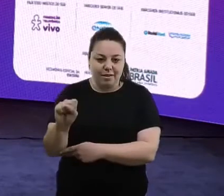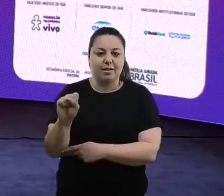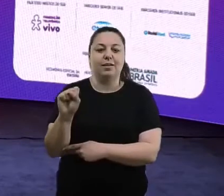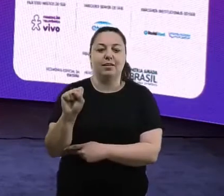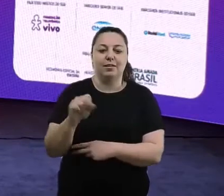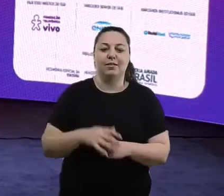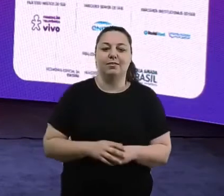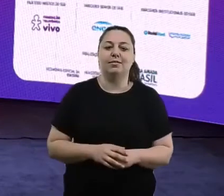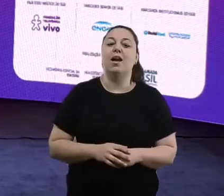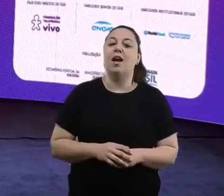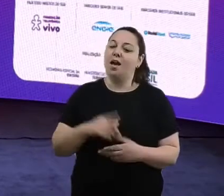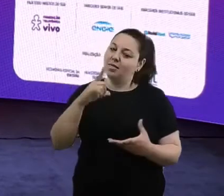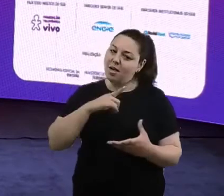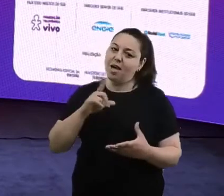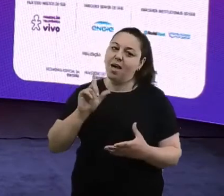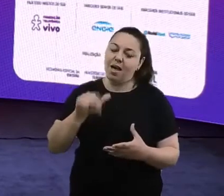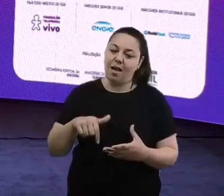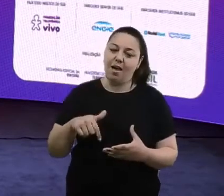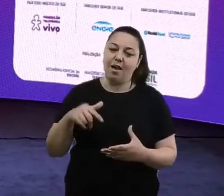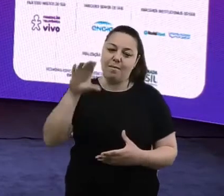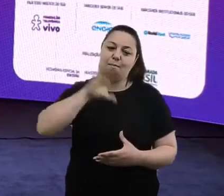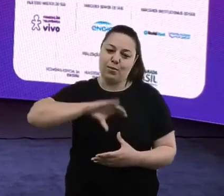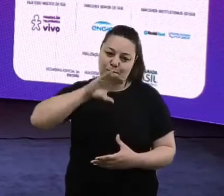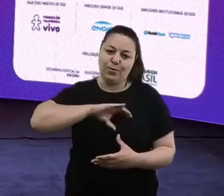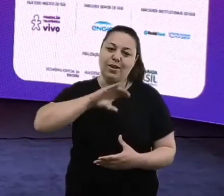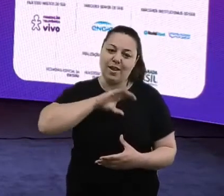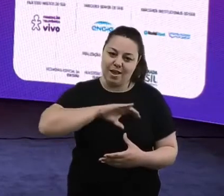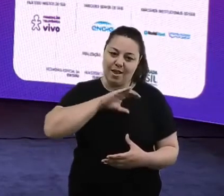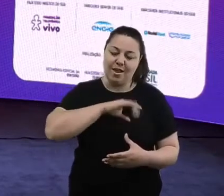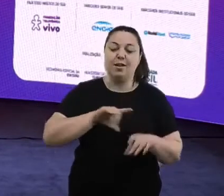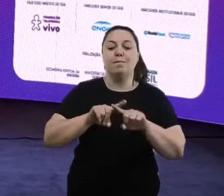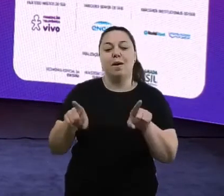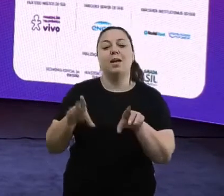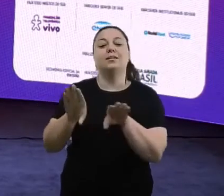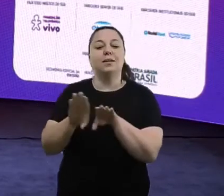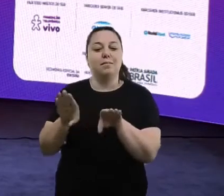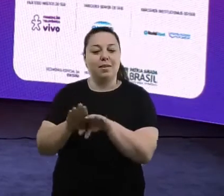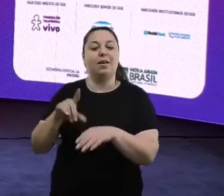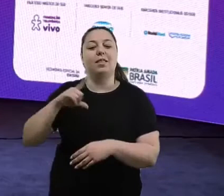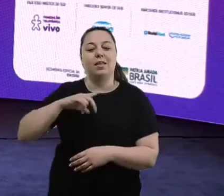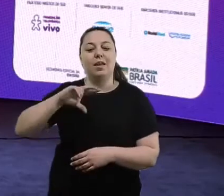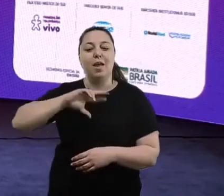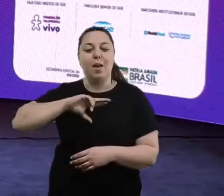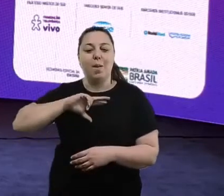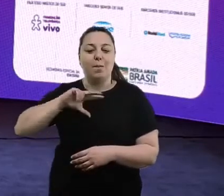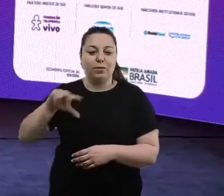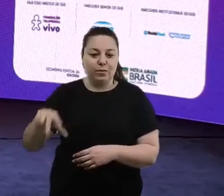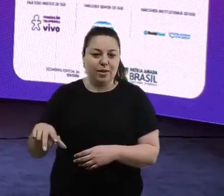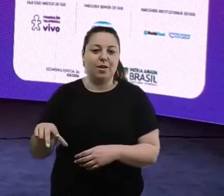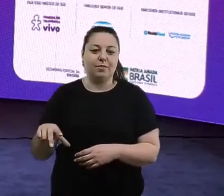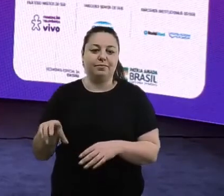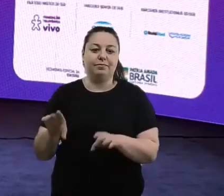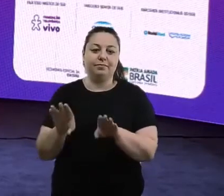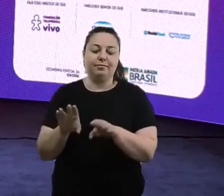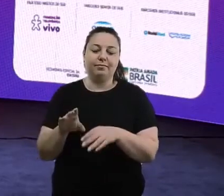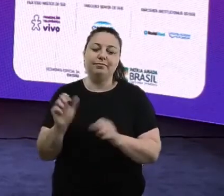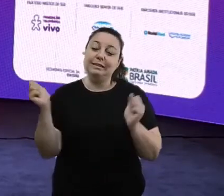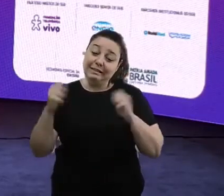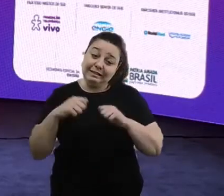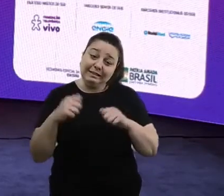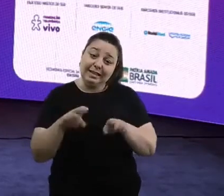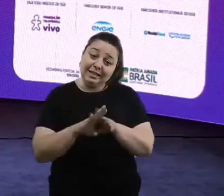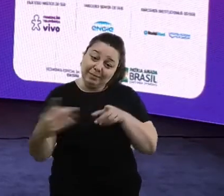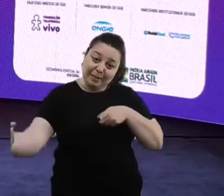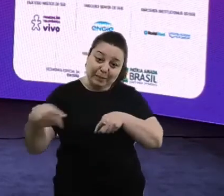os portuguesa. indivíduos. E a gente também vai Perfeito. fazer em Portugal, Ana. Vamos, Vês? língua portuguesa. A gente se une e também lança em